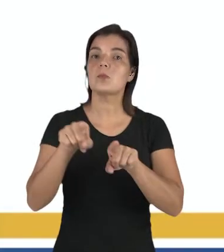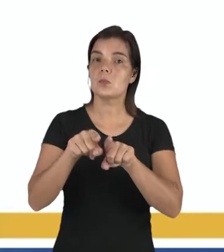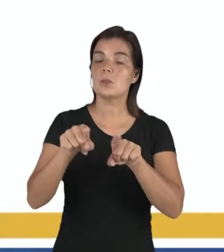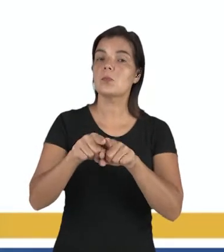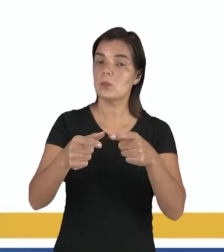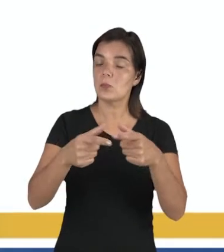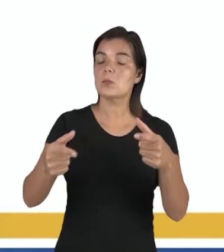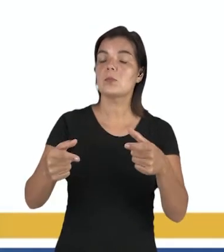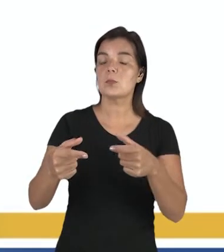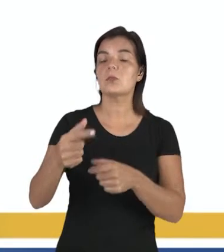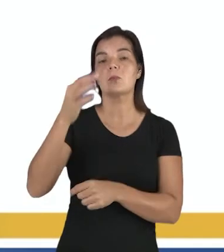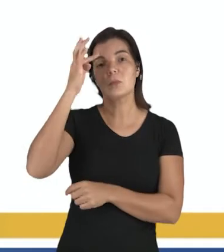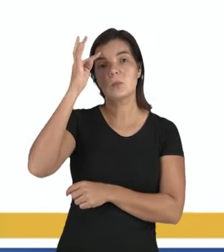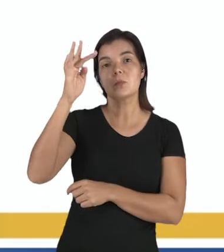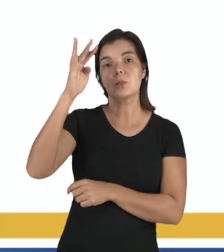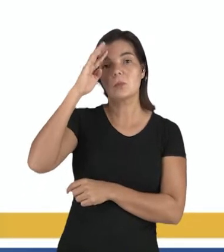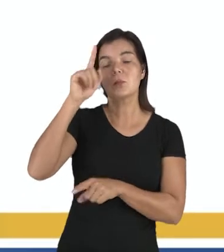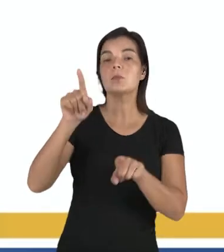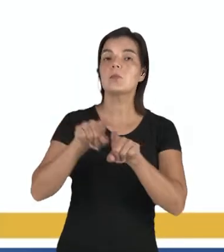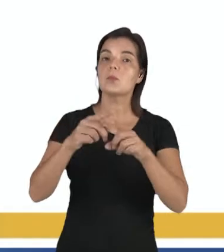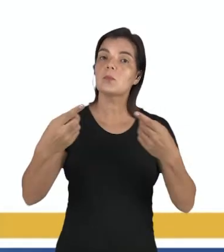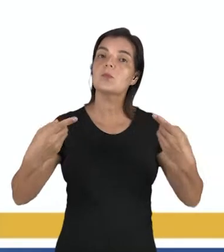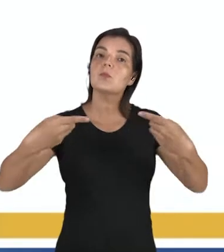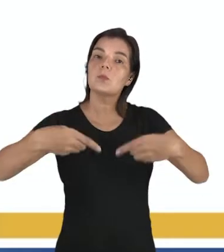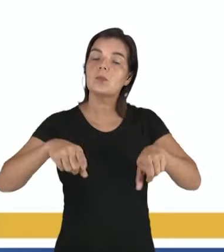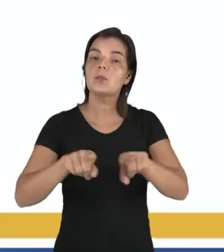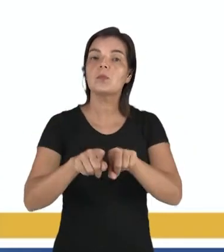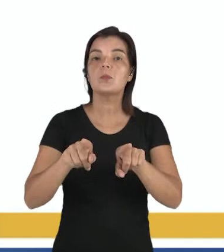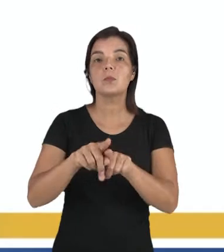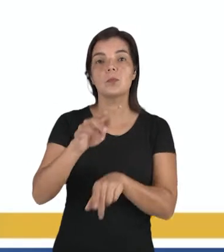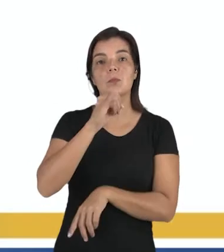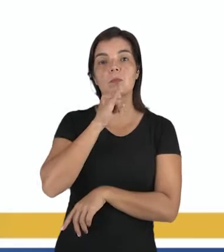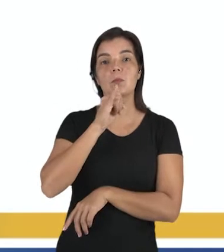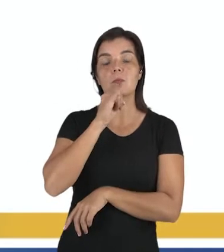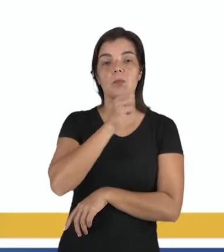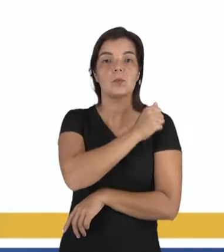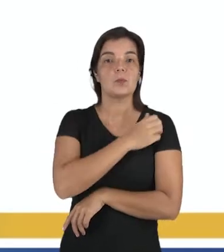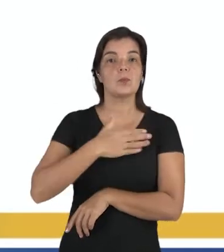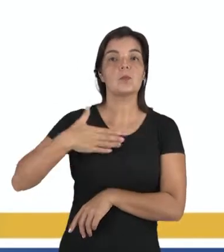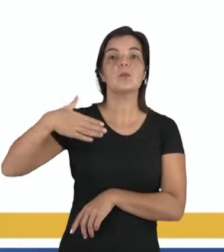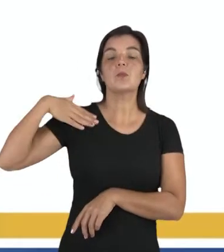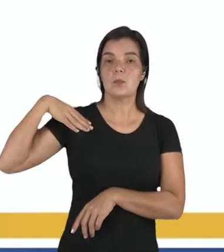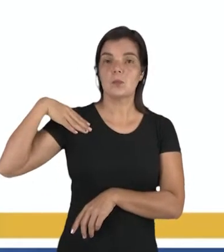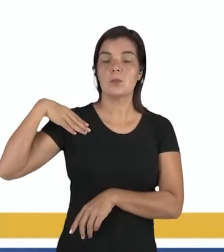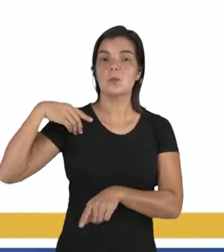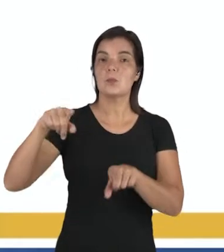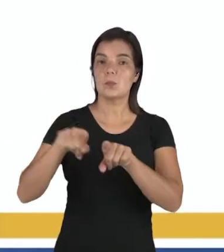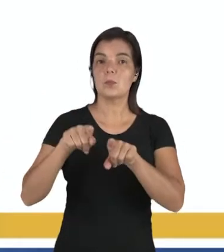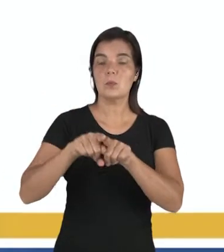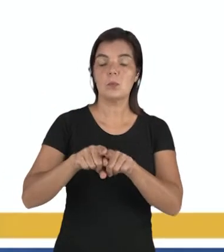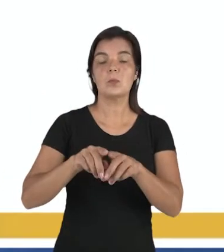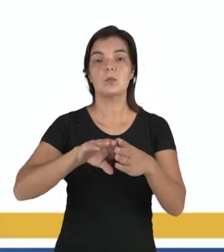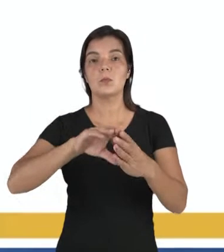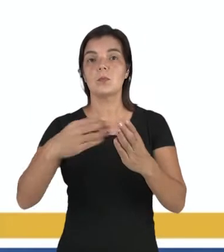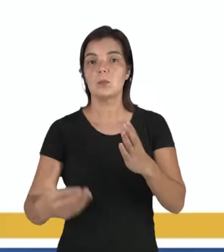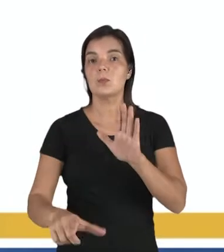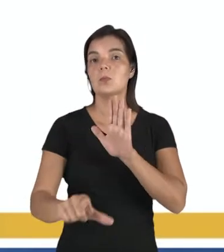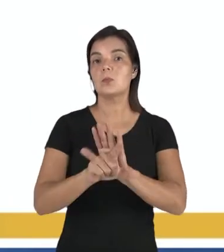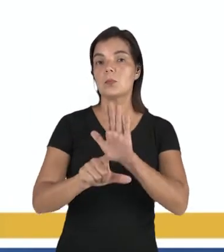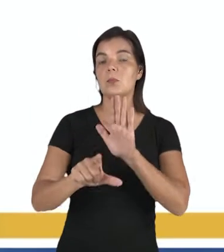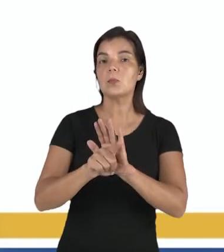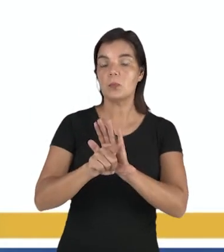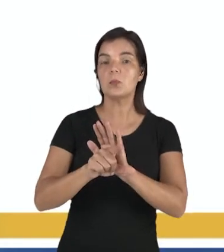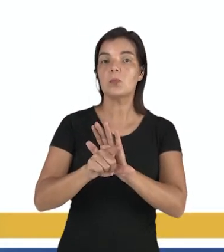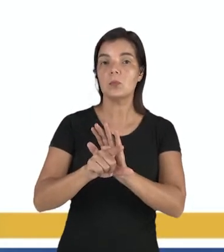as grandes teorias. Então, eu faço uma contraposição aí, por exemplo, entre a teoria da queda dos corpos em Aristóteles e a lei da